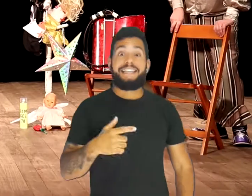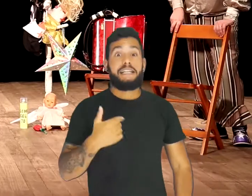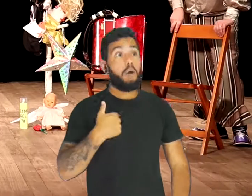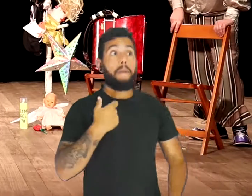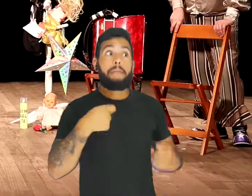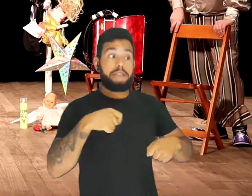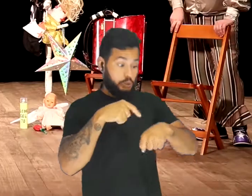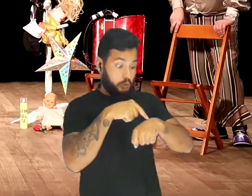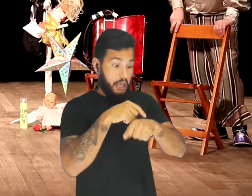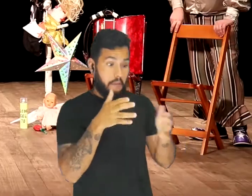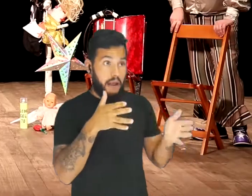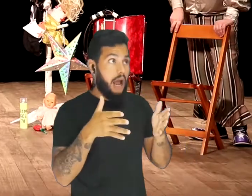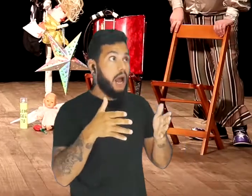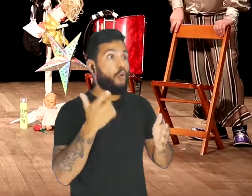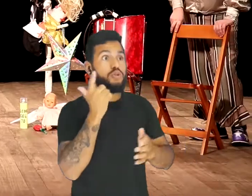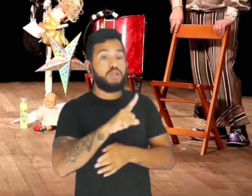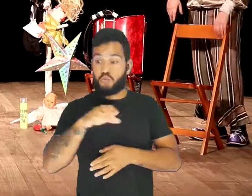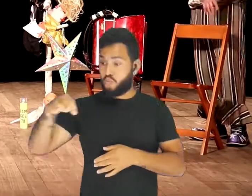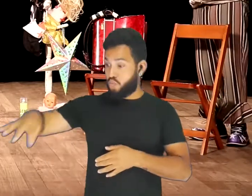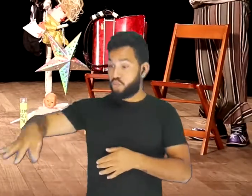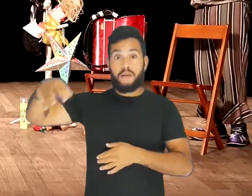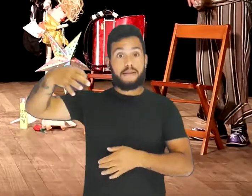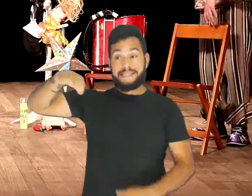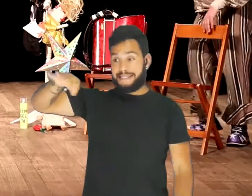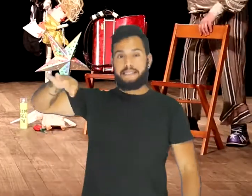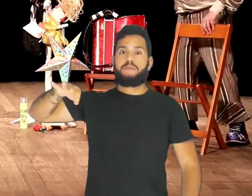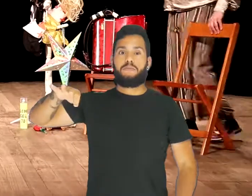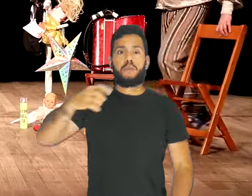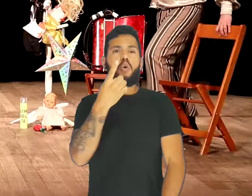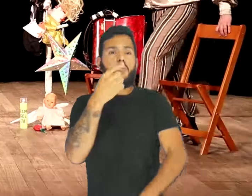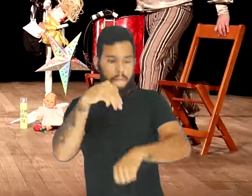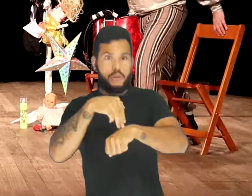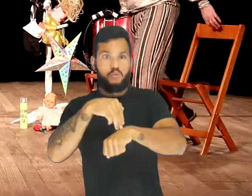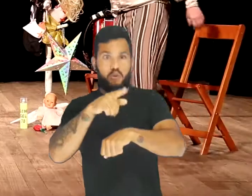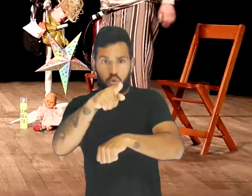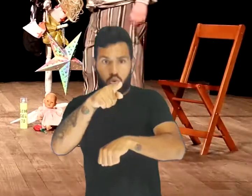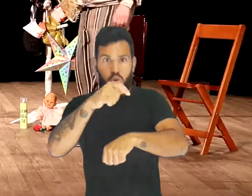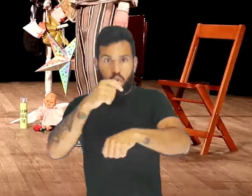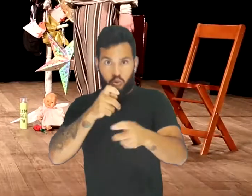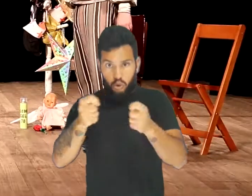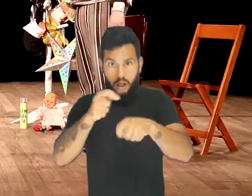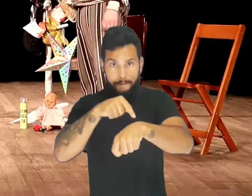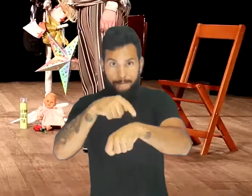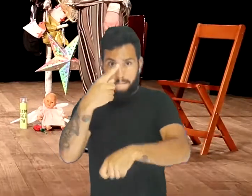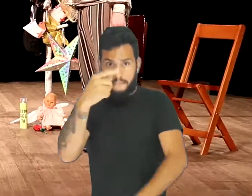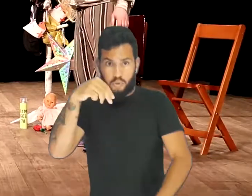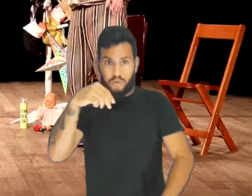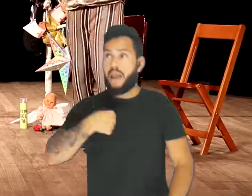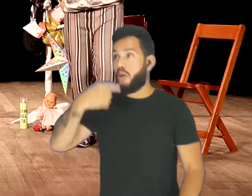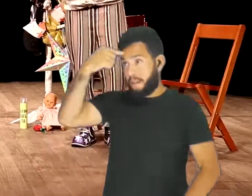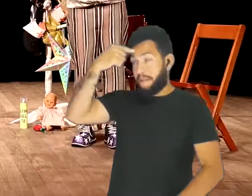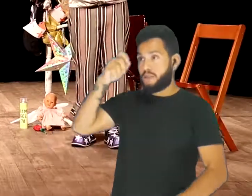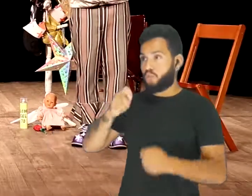Mico. Ah, sim, é mico. Não, mas eu tenho que ter um tempo pra pegar o sininho, não é assim? Não sei. É um minuto.